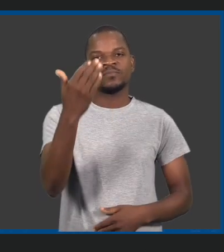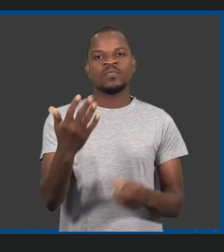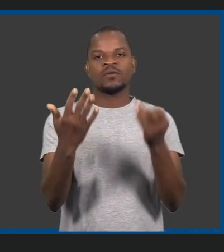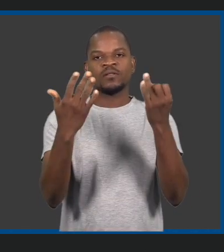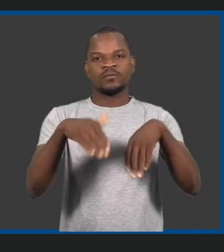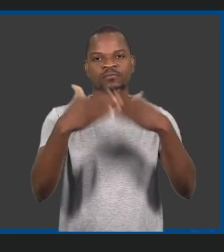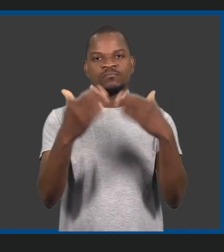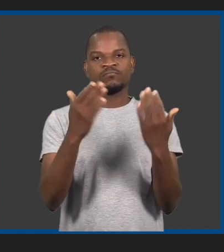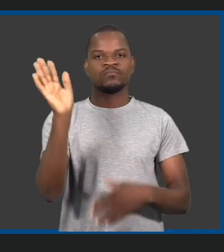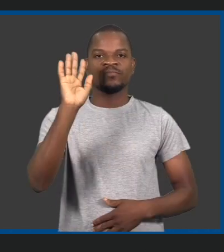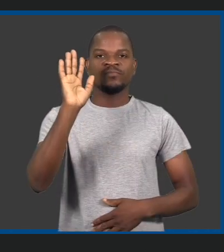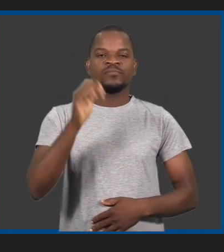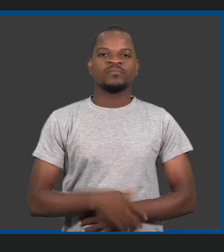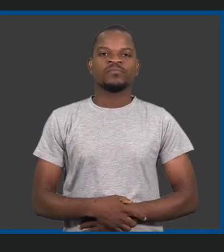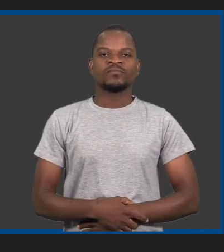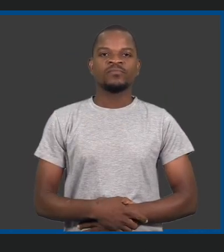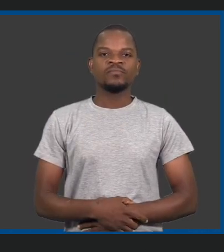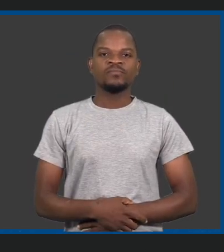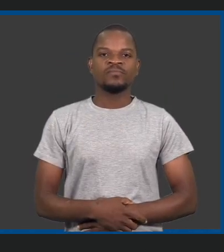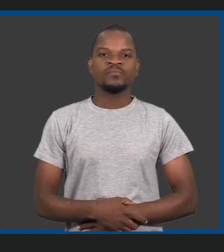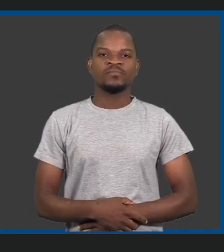obrigado. Nós voltamos daqui a sete dias. Até lá.